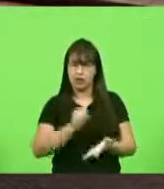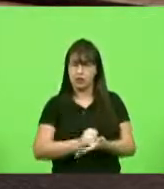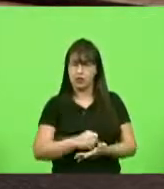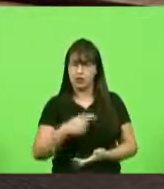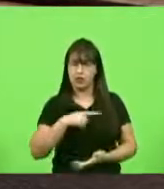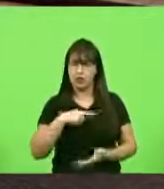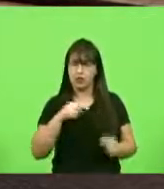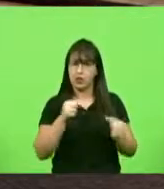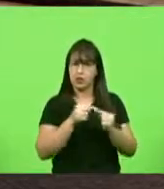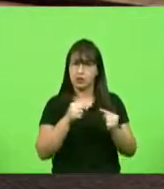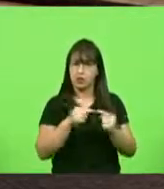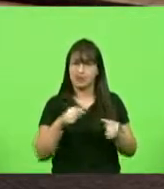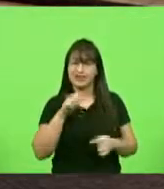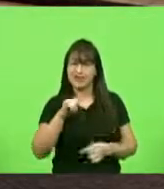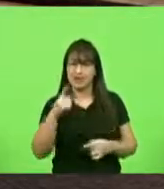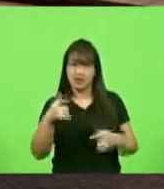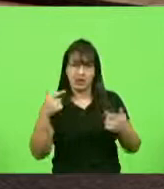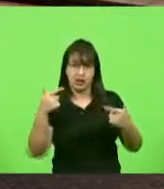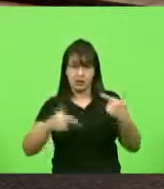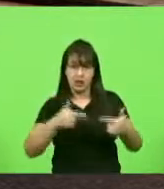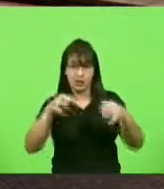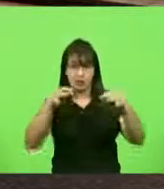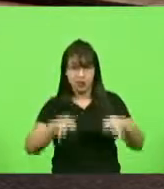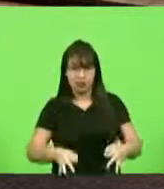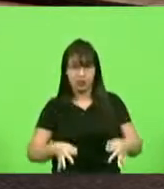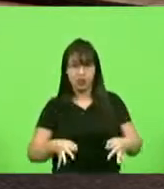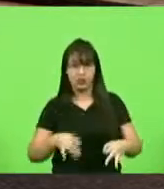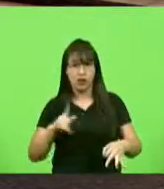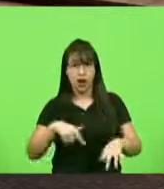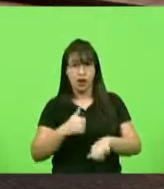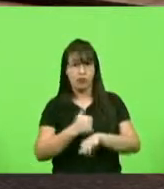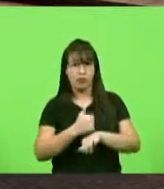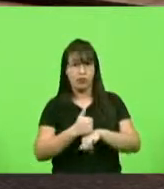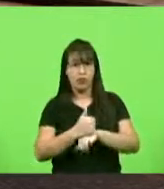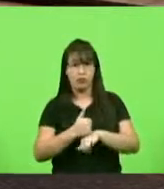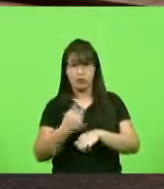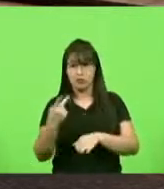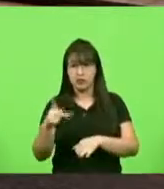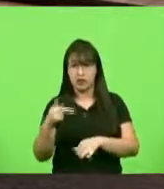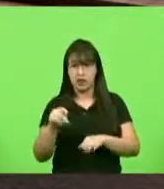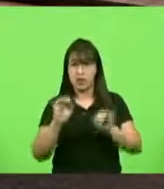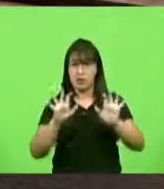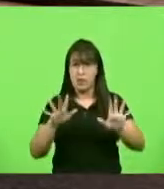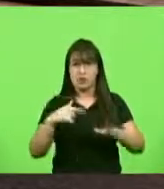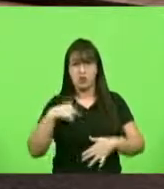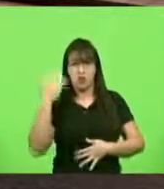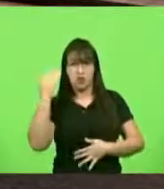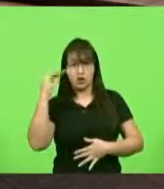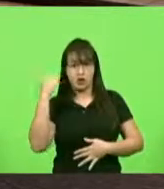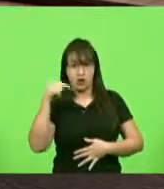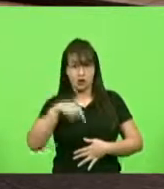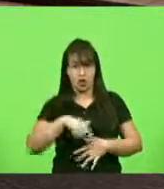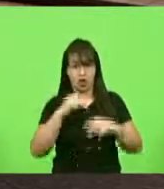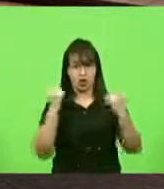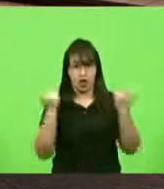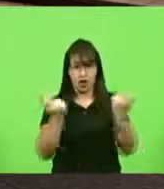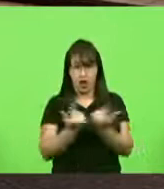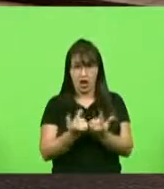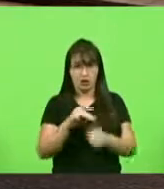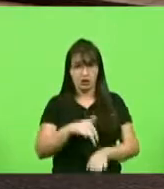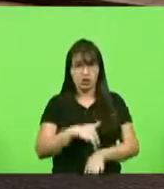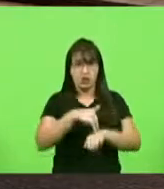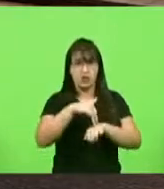o secretário fez um bom trabalho ou não, é uma questão profissional. Agora, não cabe ao parlamento, no meu entendimento, fazer moção para quem